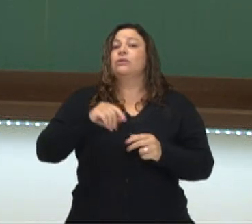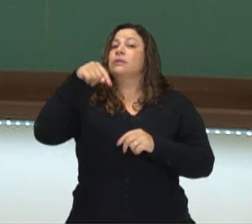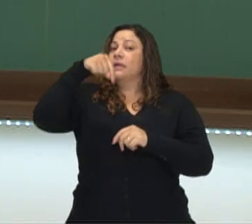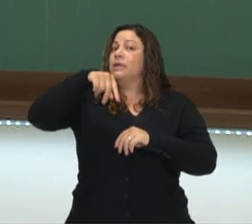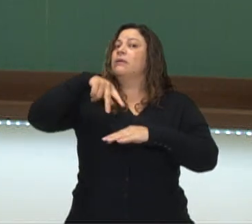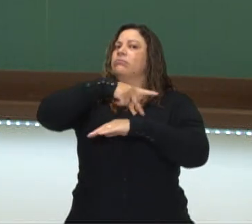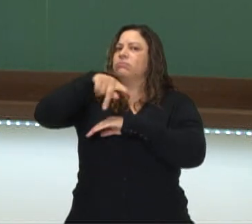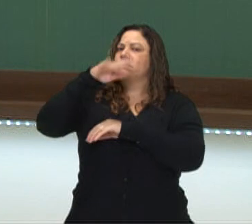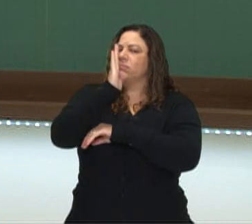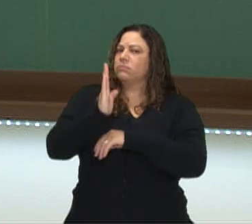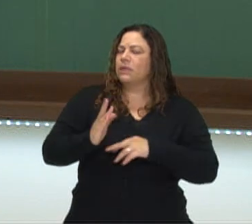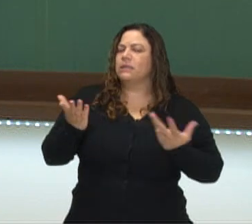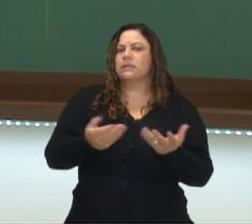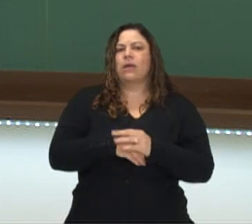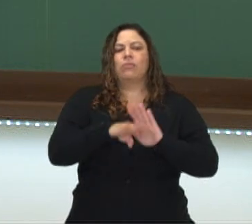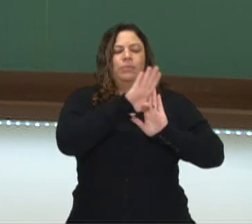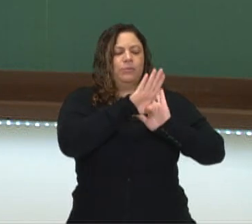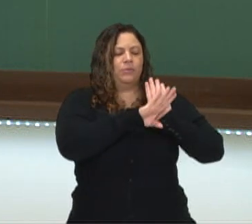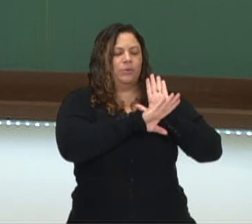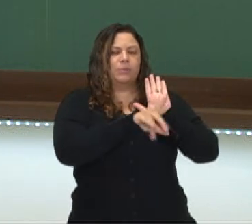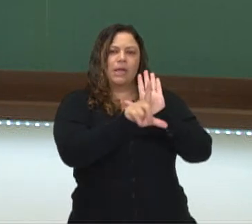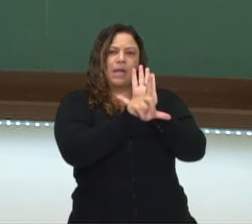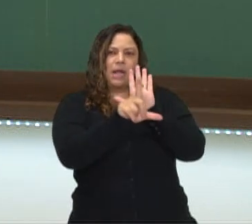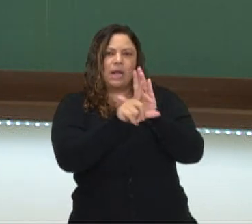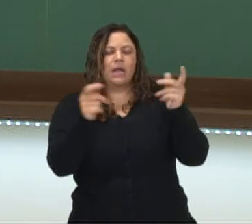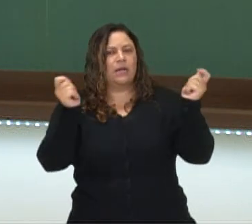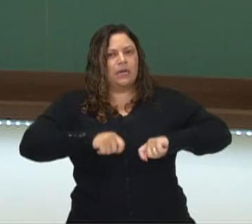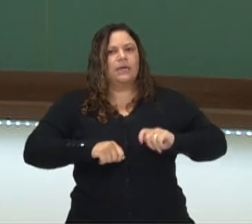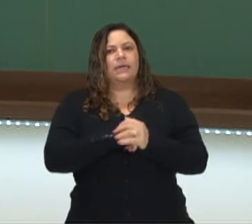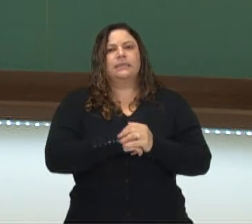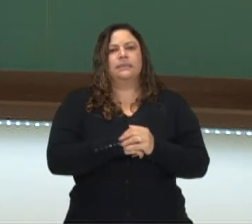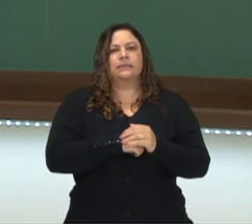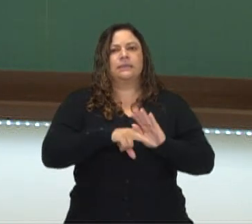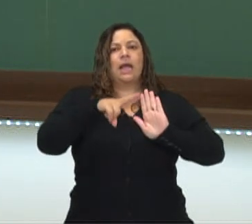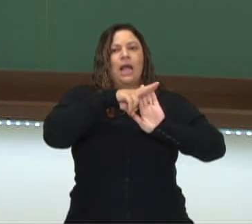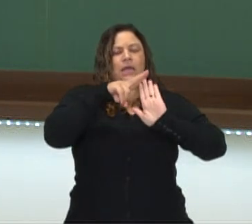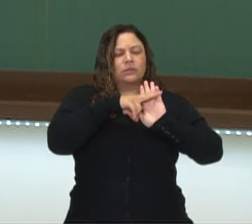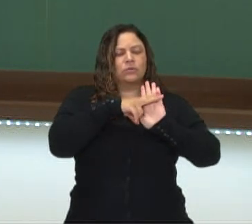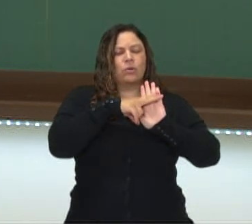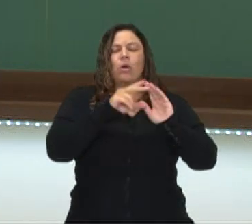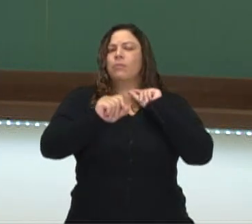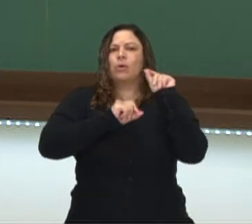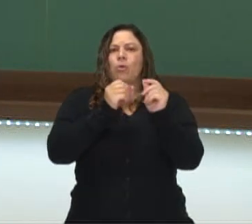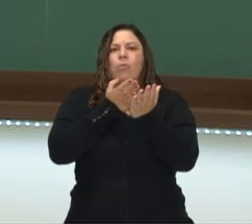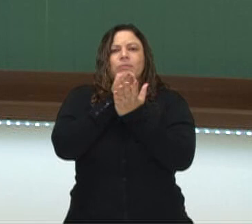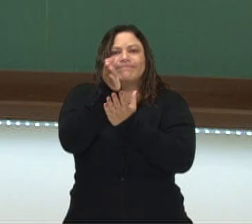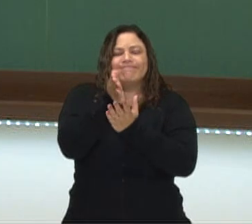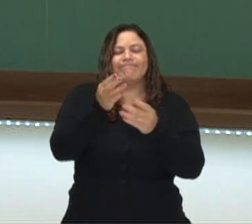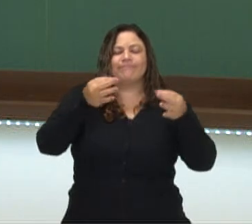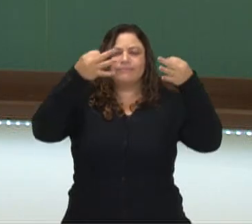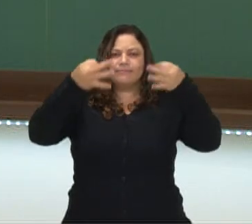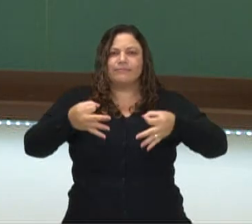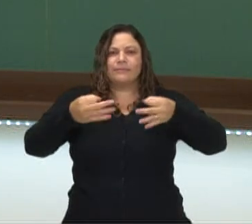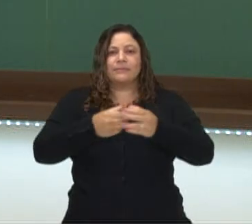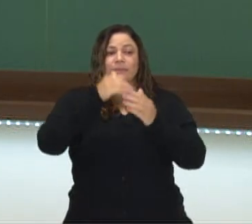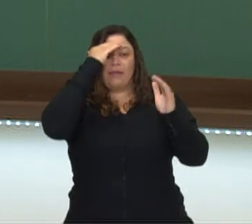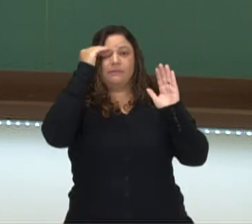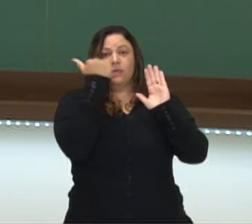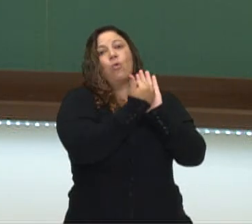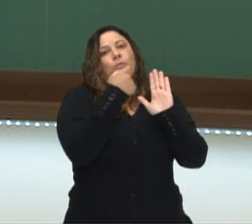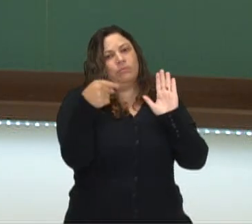Ela que estabelece as leis, as normas que devem ser seguidas, e a vigilância sanitária ali das regiões